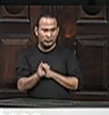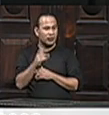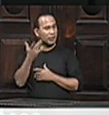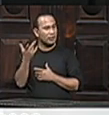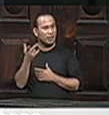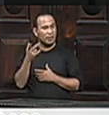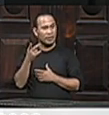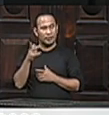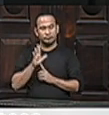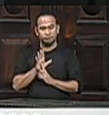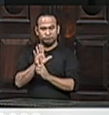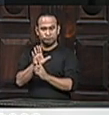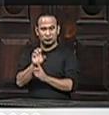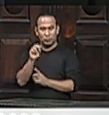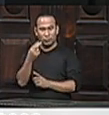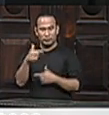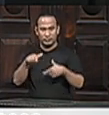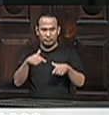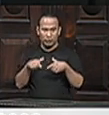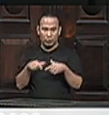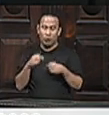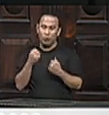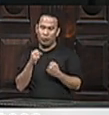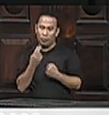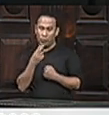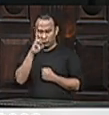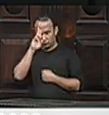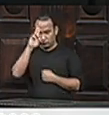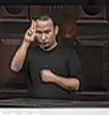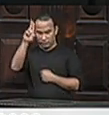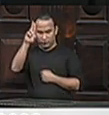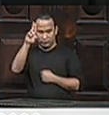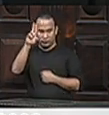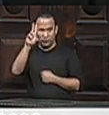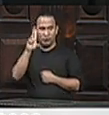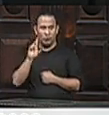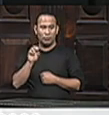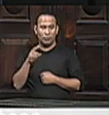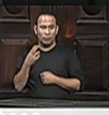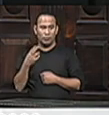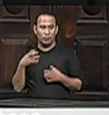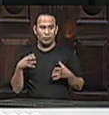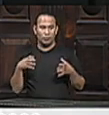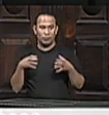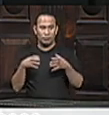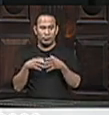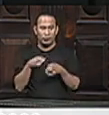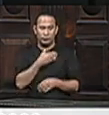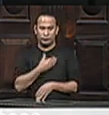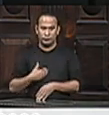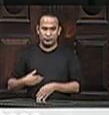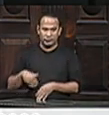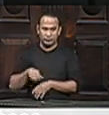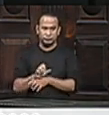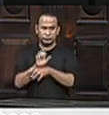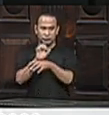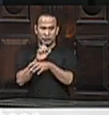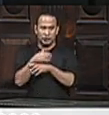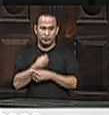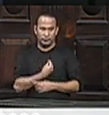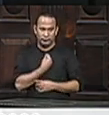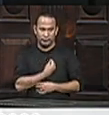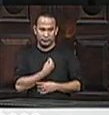ele. Relações de trabalho são relações importantes, delicadas na vida econômica do Estado do Rio de Janeiro. Isso poderia ensejar,